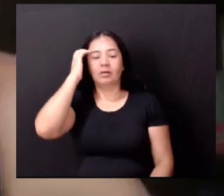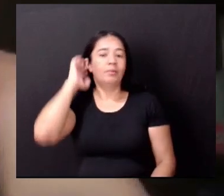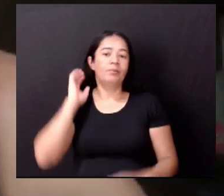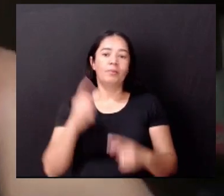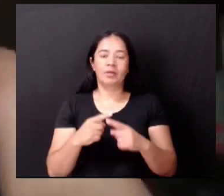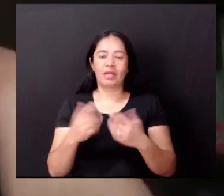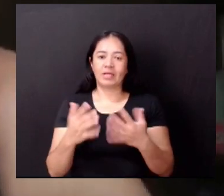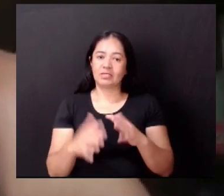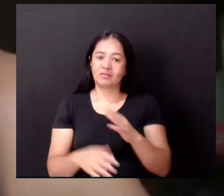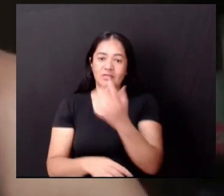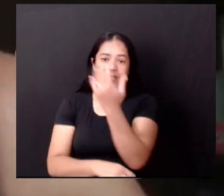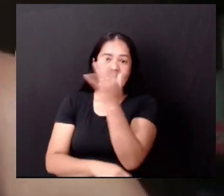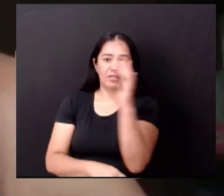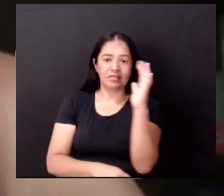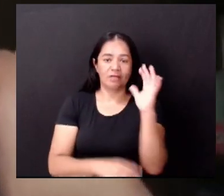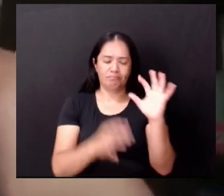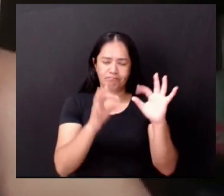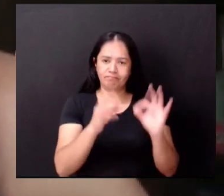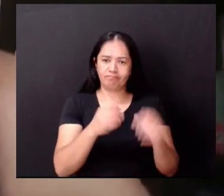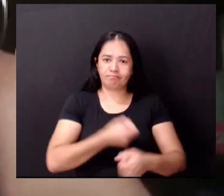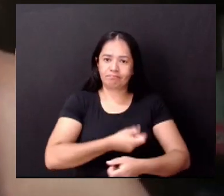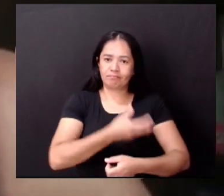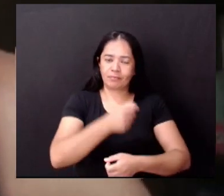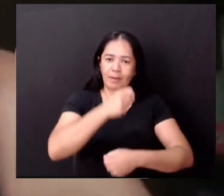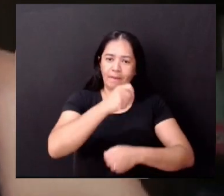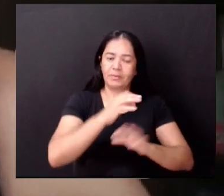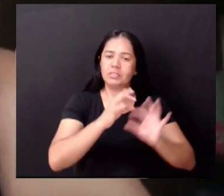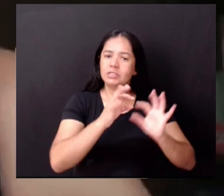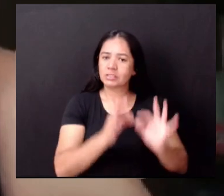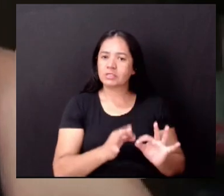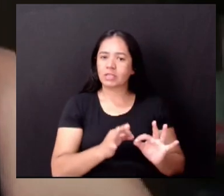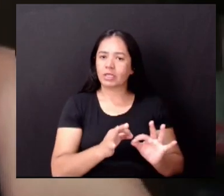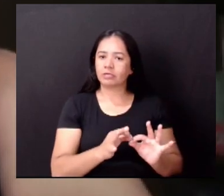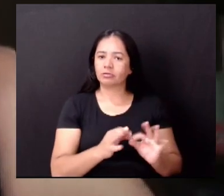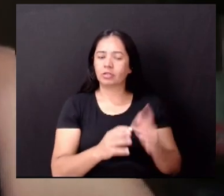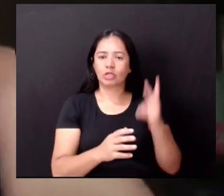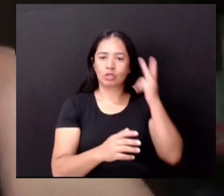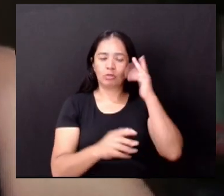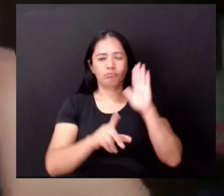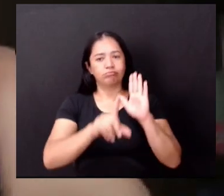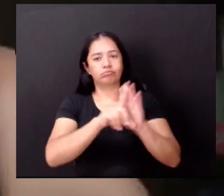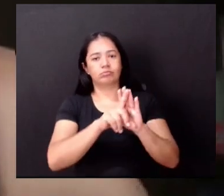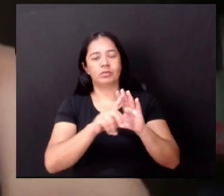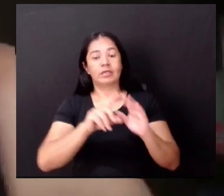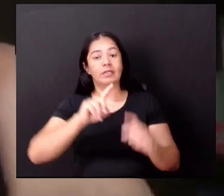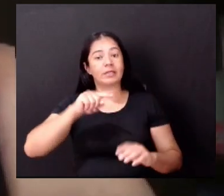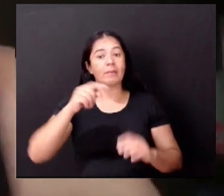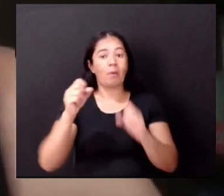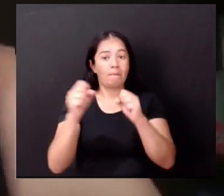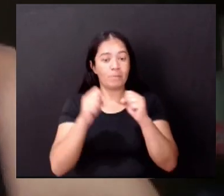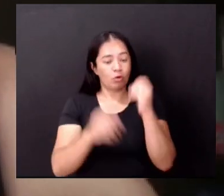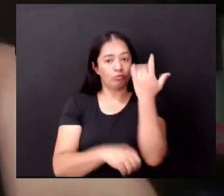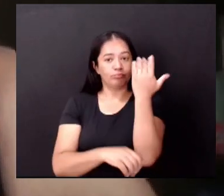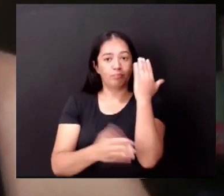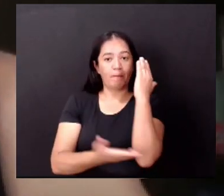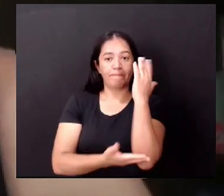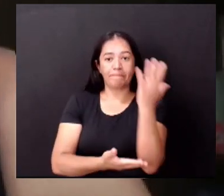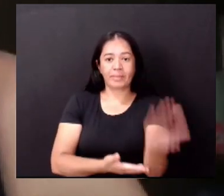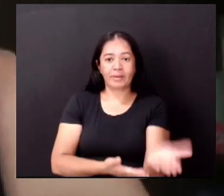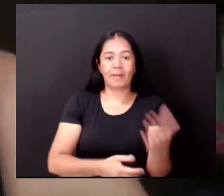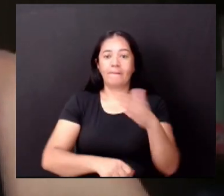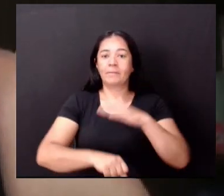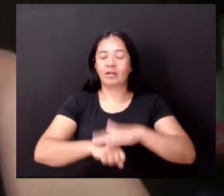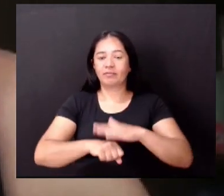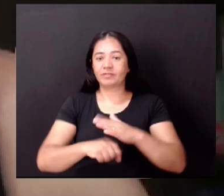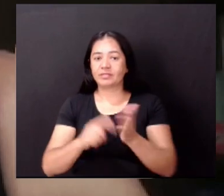que são certificadas, essas árvores são plantadas, então elas são corretamente cultivadas para serem derrubadas e